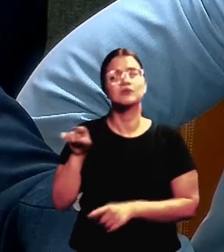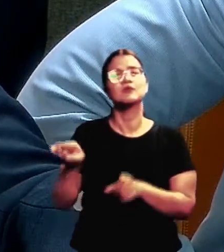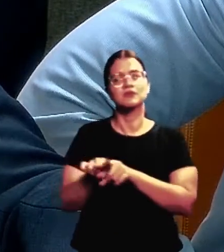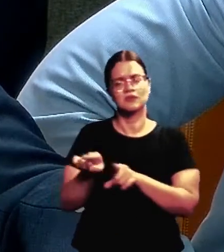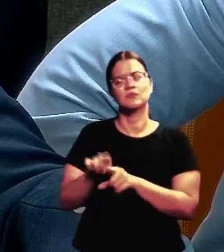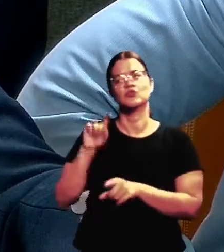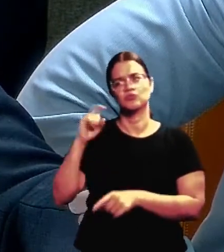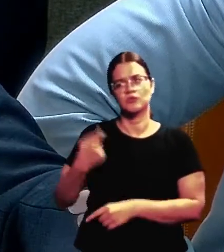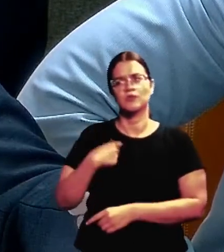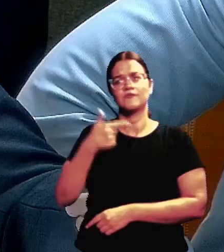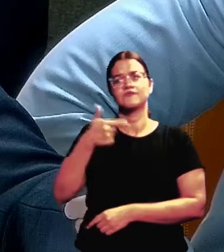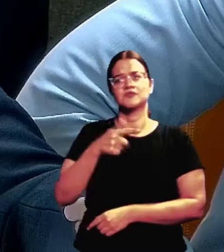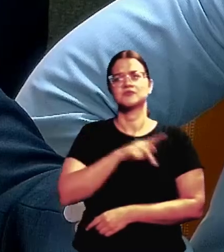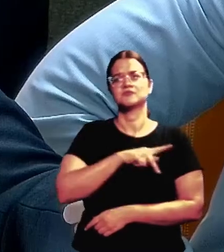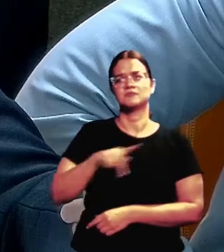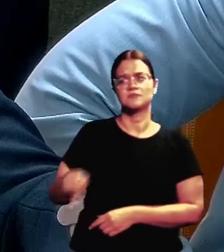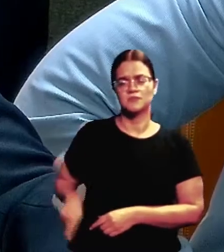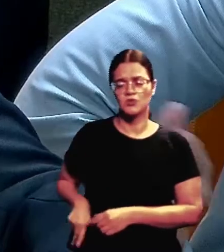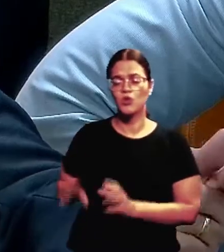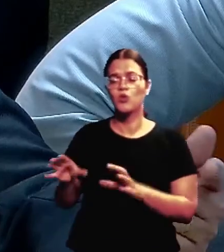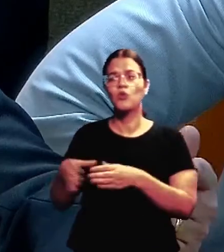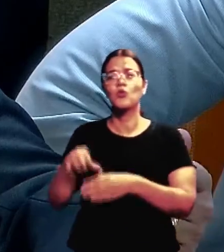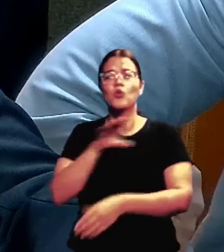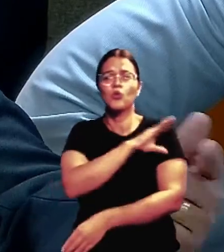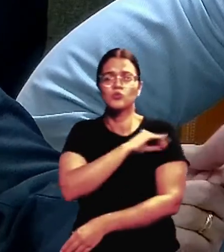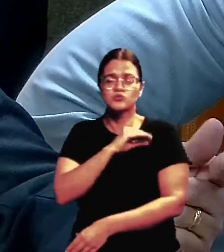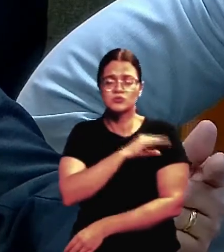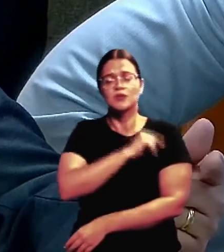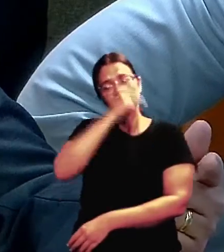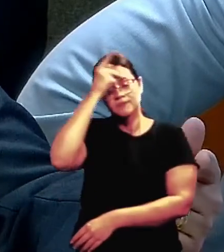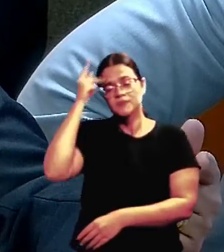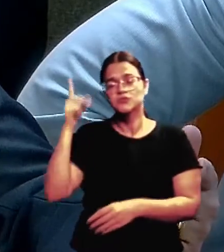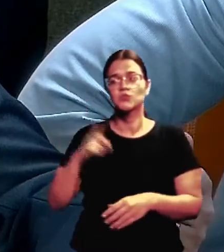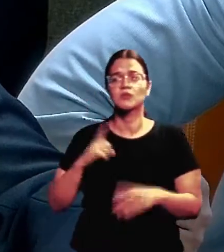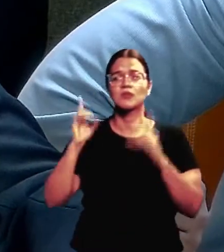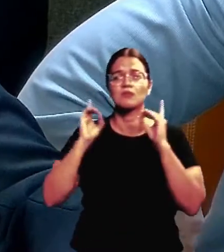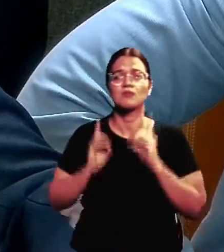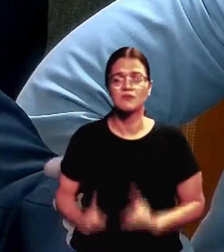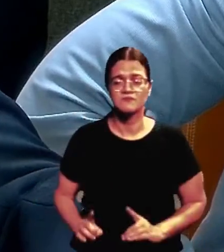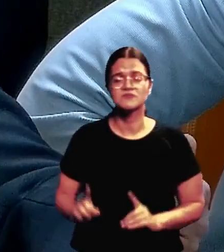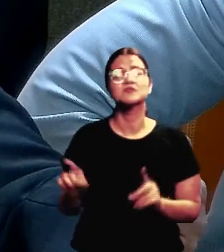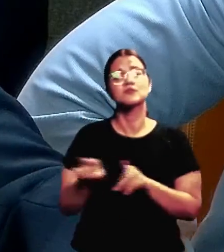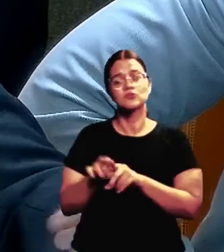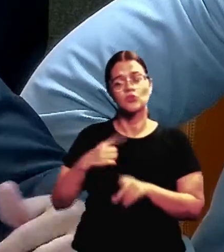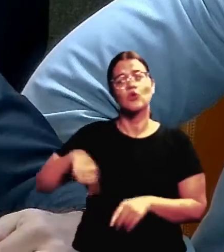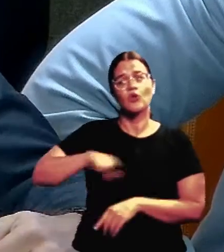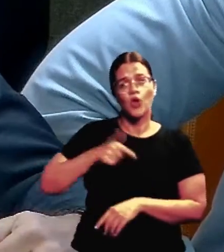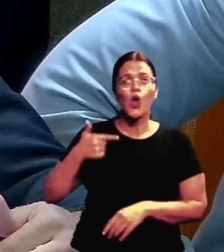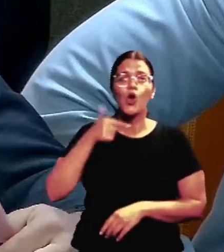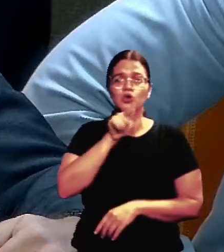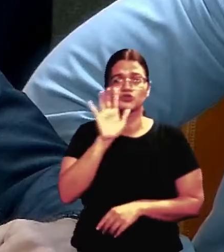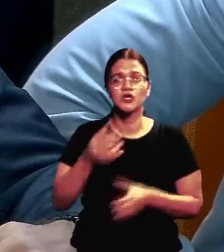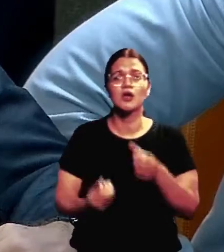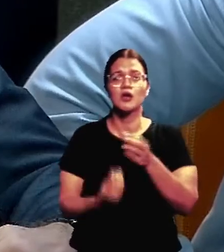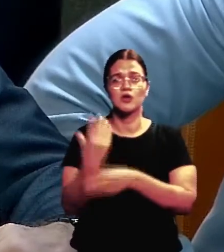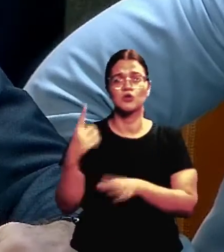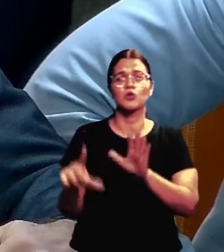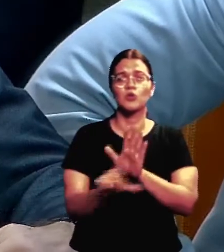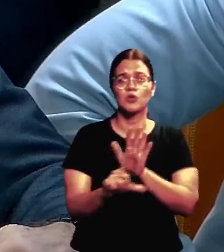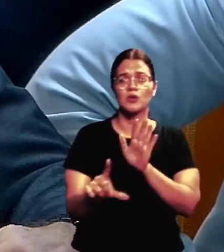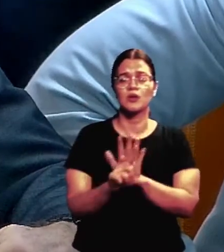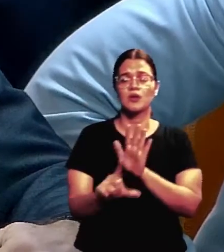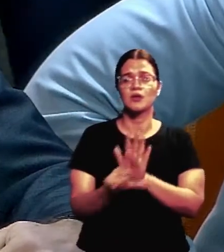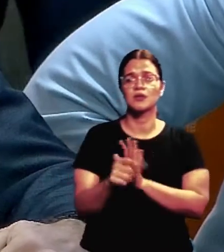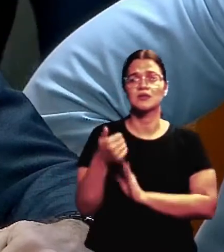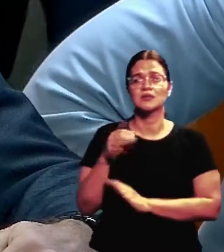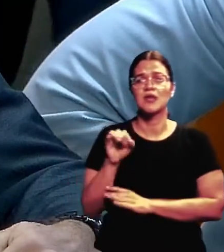também era vice-presidente do Conselho Estadual da Pessoa com Deficiência e fazia parte do Conselho Municipal. Então, nós conseguimos criar